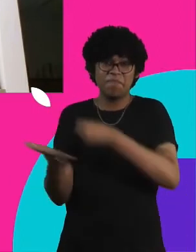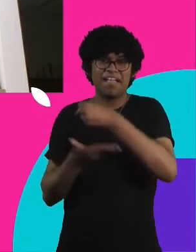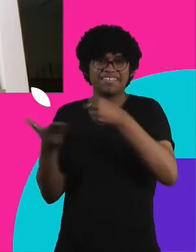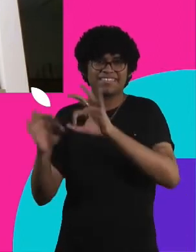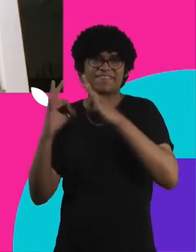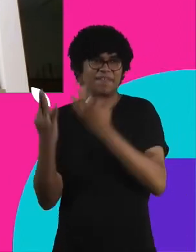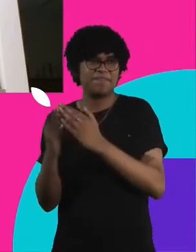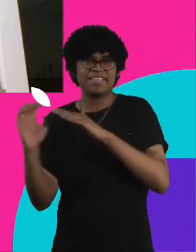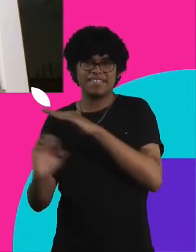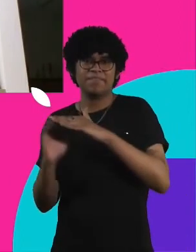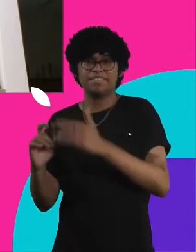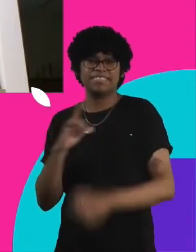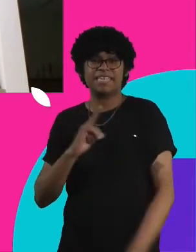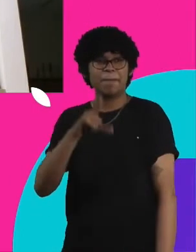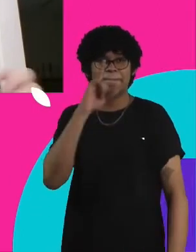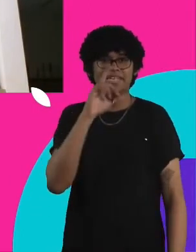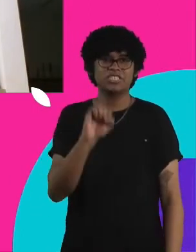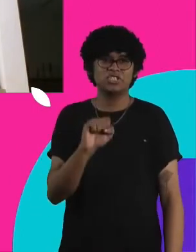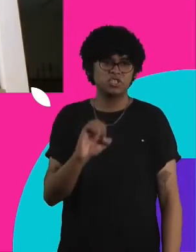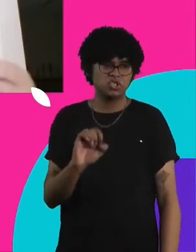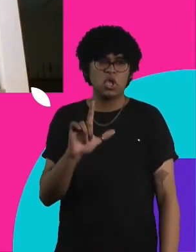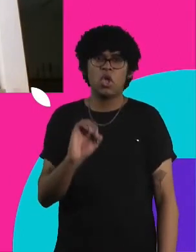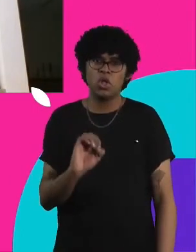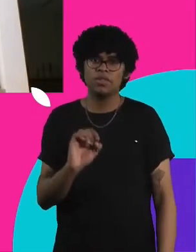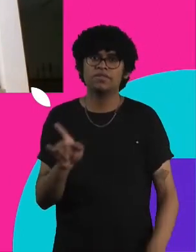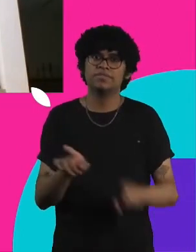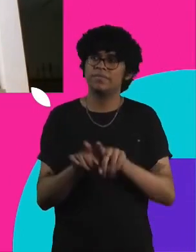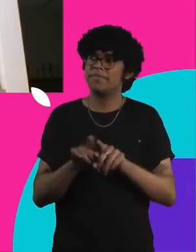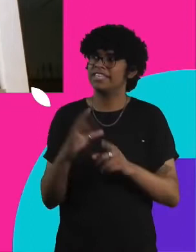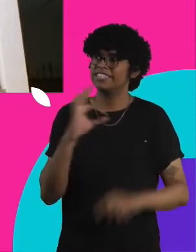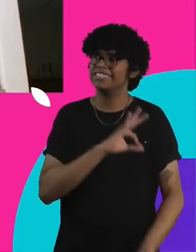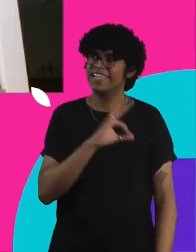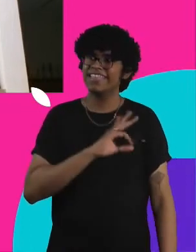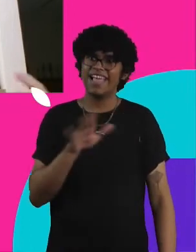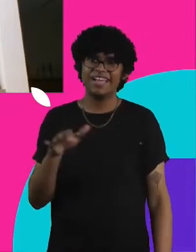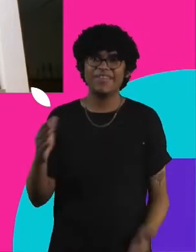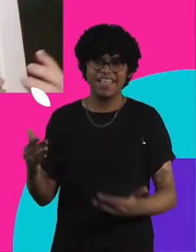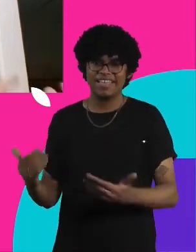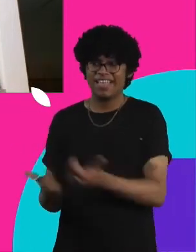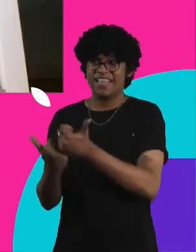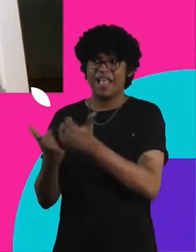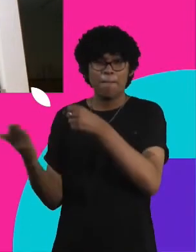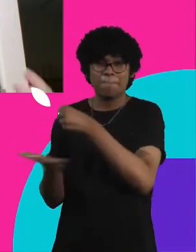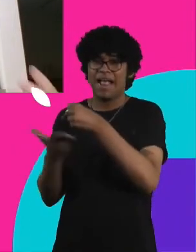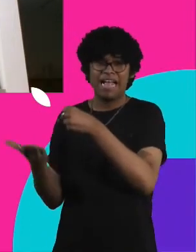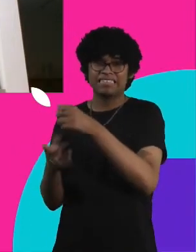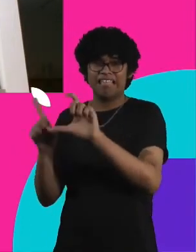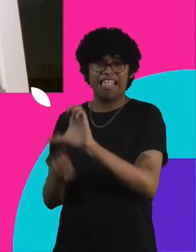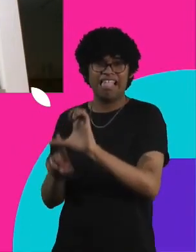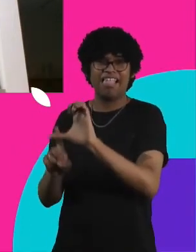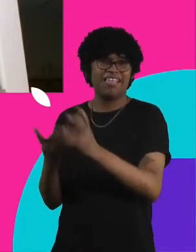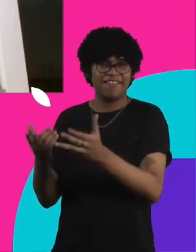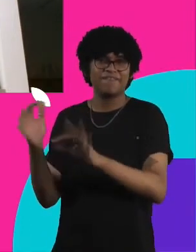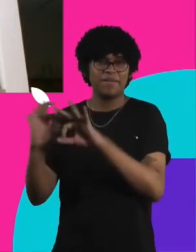6 milhões de mães solo que sustentam os seus filhos com a renda delas, e que nós temos que caminhar para ajudar